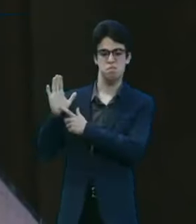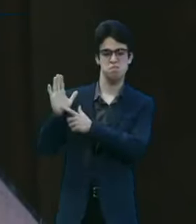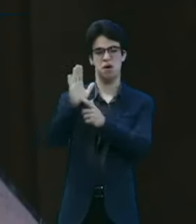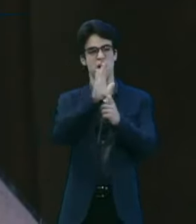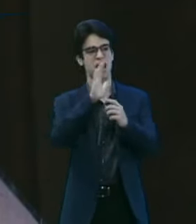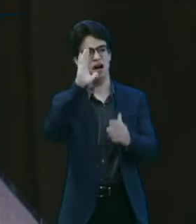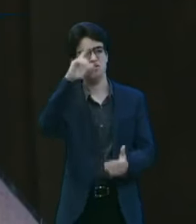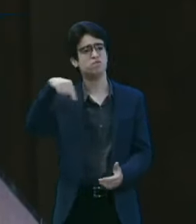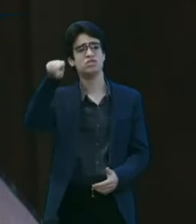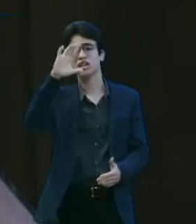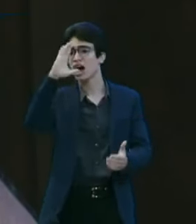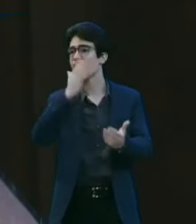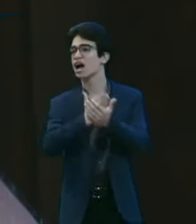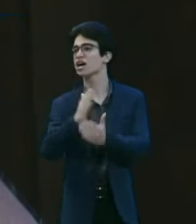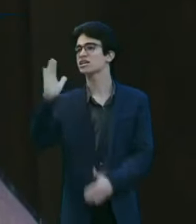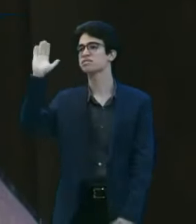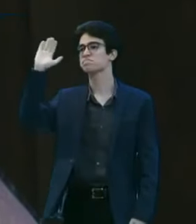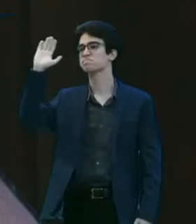Amém? Quantos creem nisso?